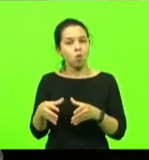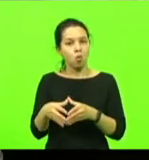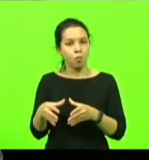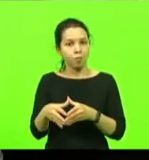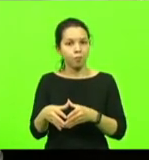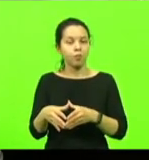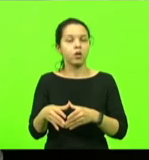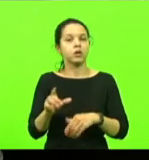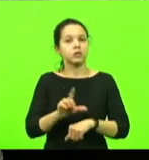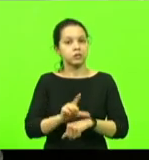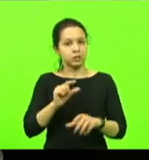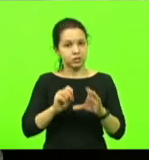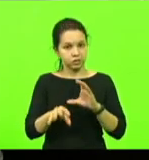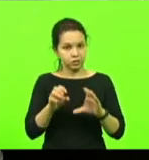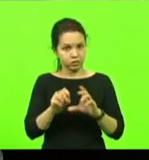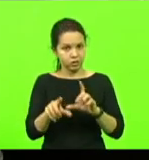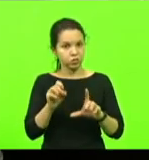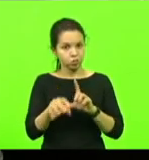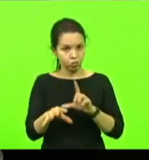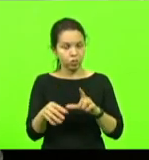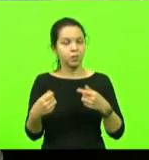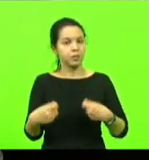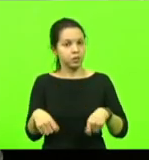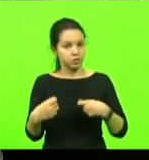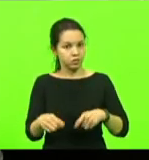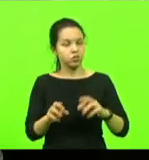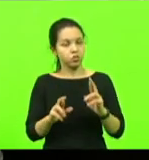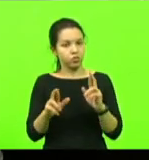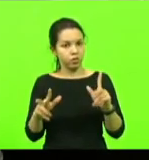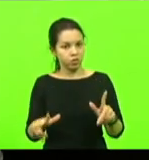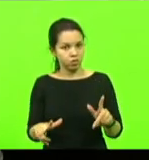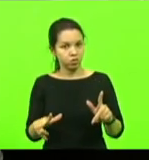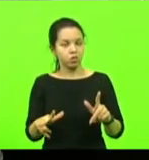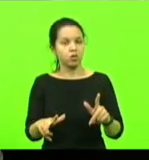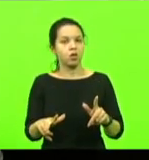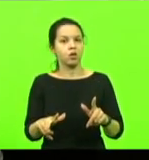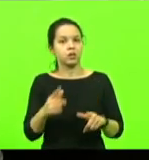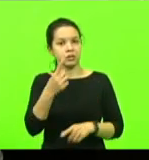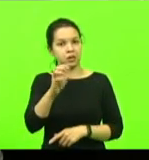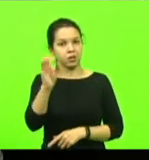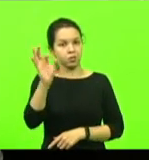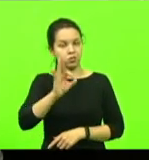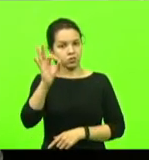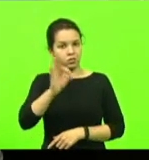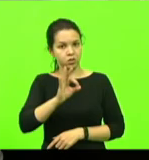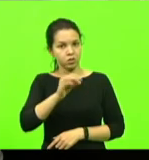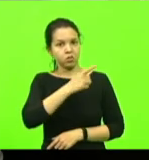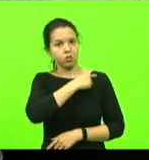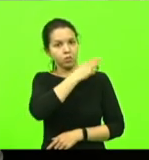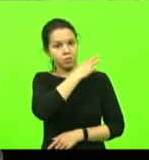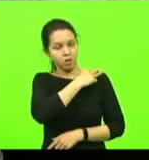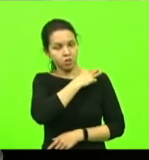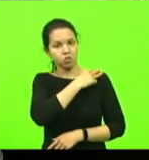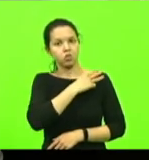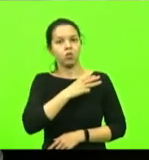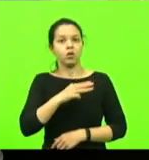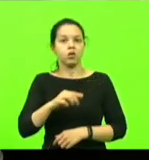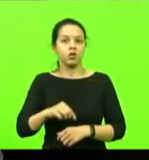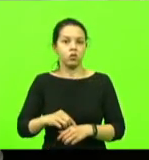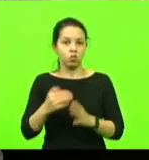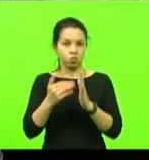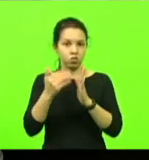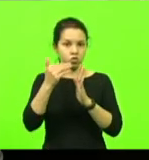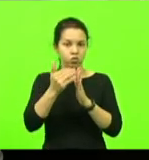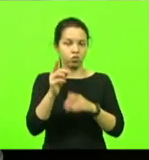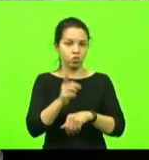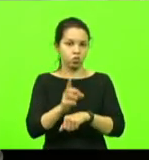estabelecida uma diferença de 100% entre o nível médio e o nível de doutorado. A